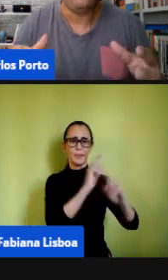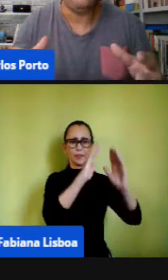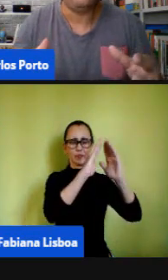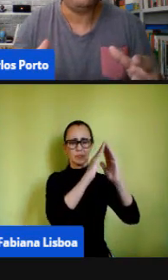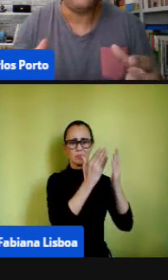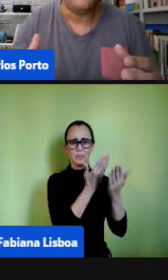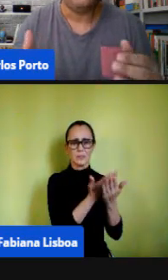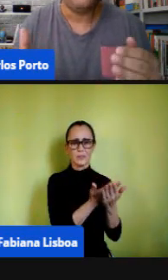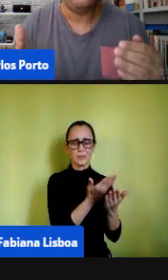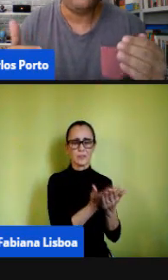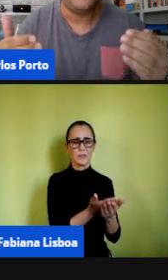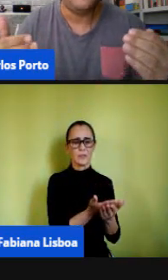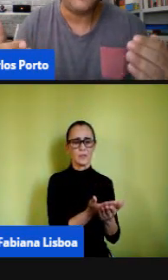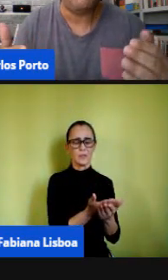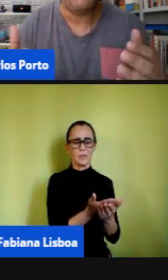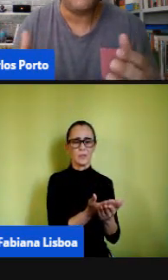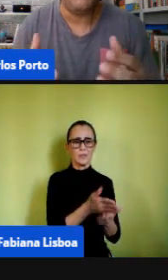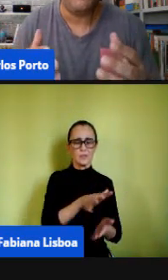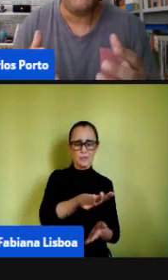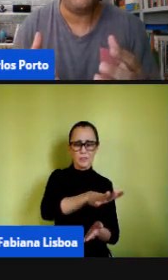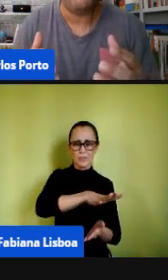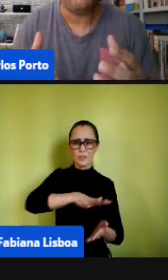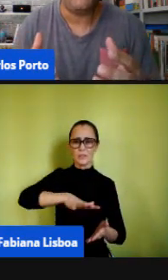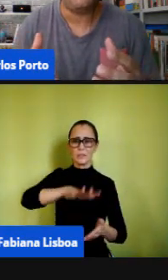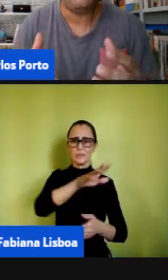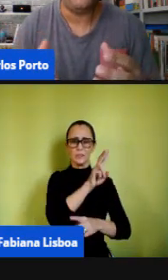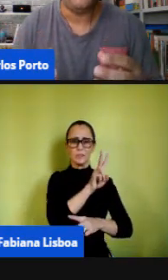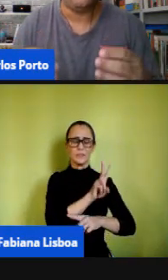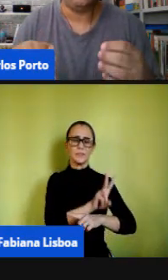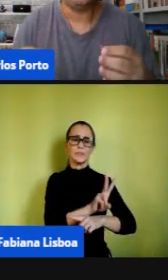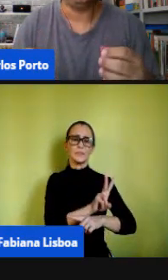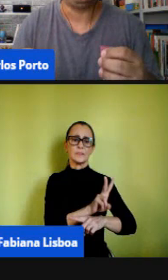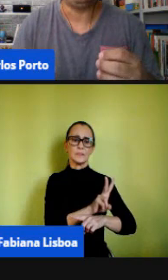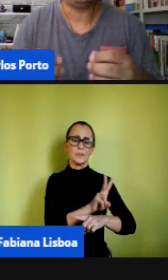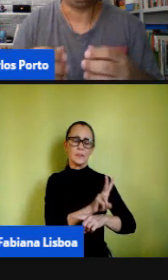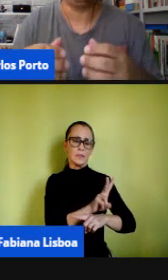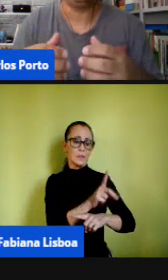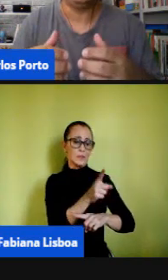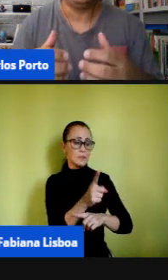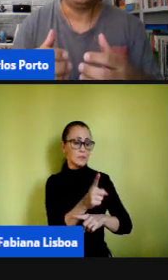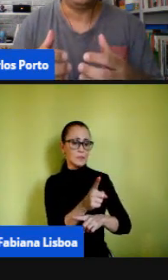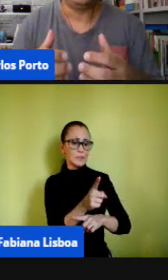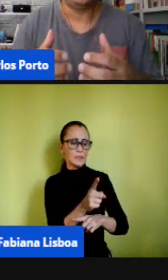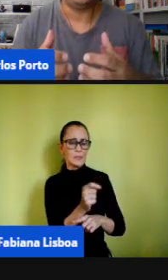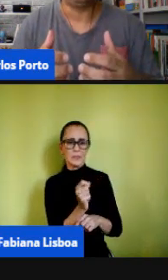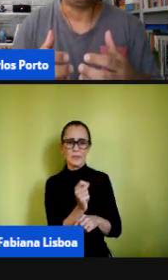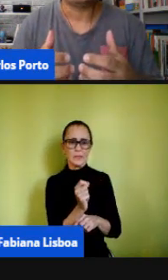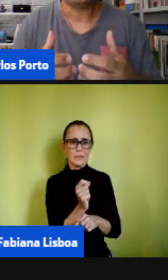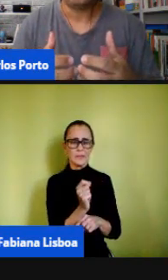espaços físicos sendo cuidados para que no momento próximo, ou quando estiver tudo,